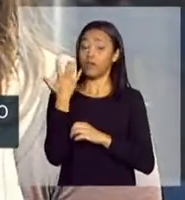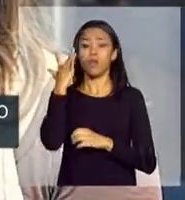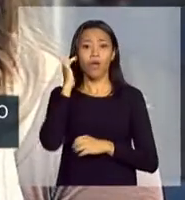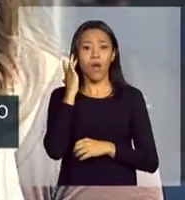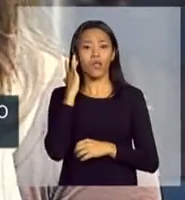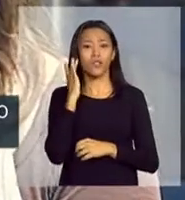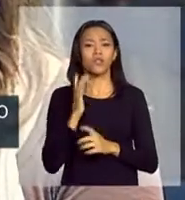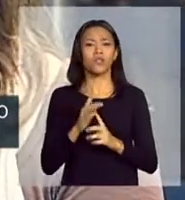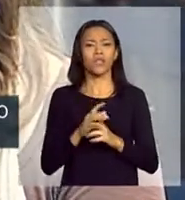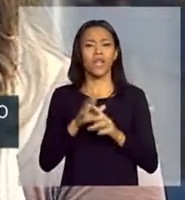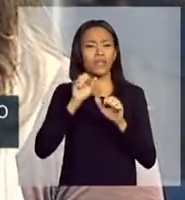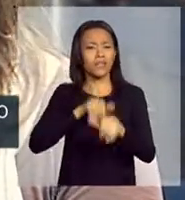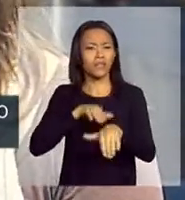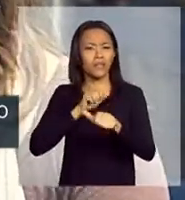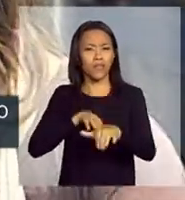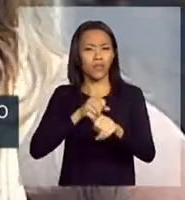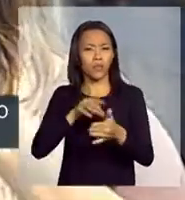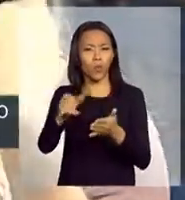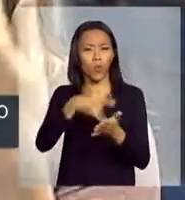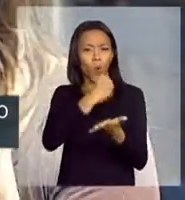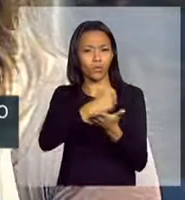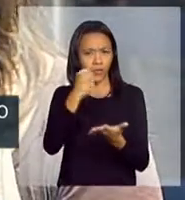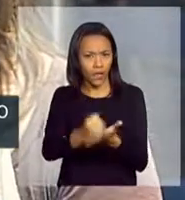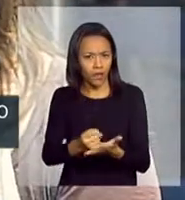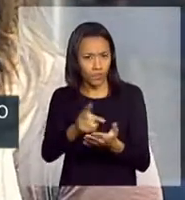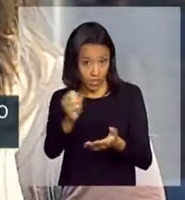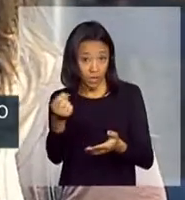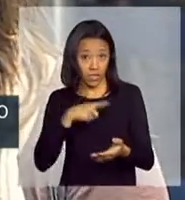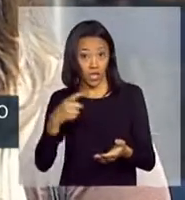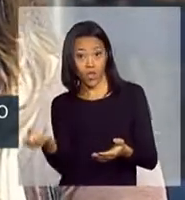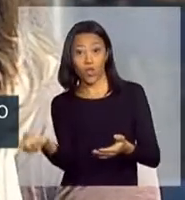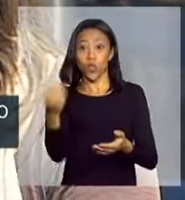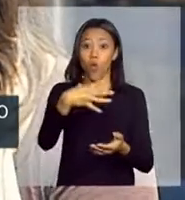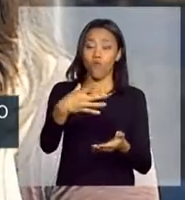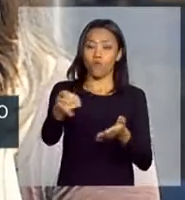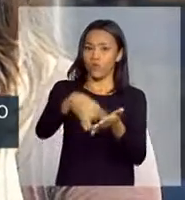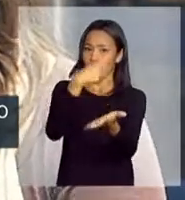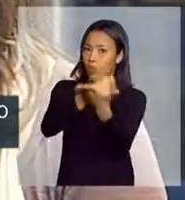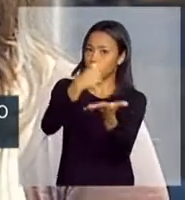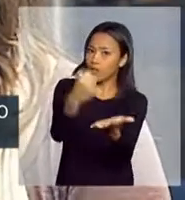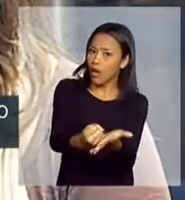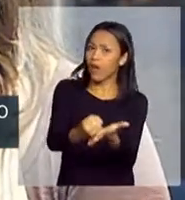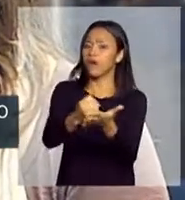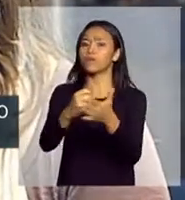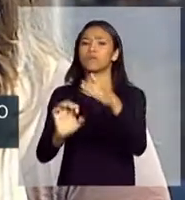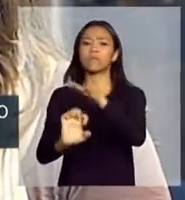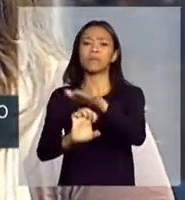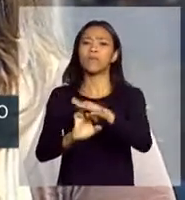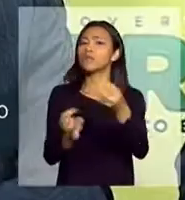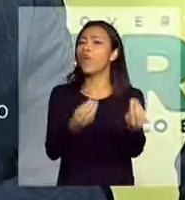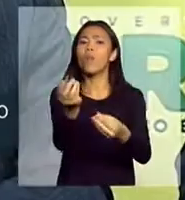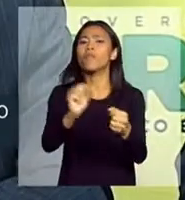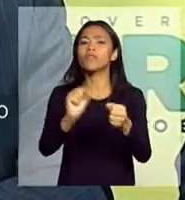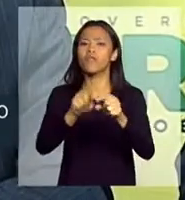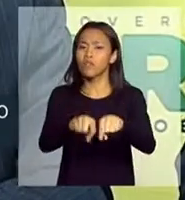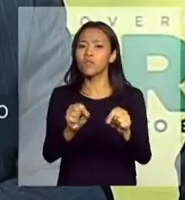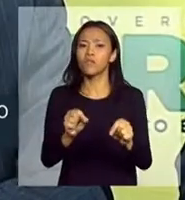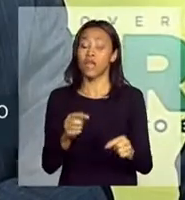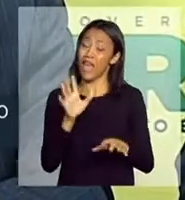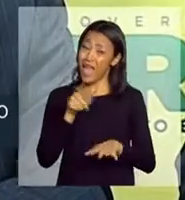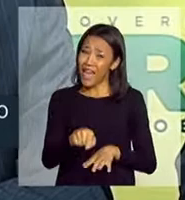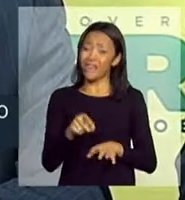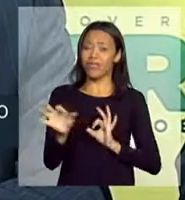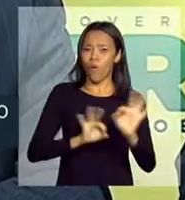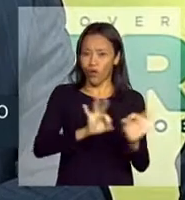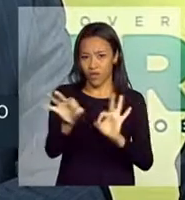o contrato venceu em setembro né desse ano Então vamos ser feito os novos contratos seja tem uma expectativa disso ou ainda não é só pela sua